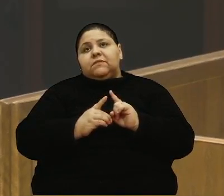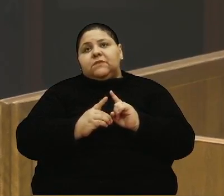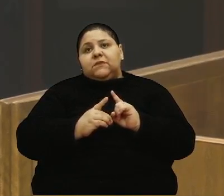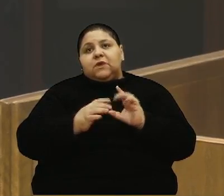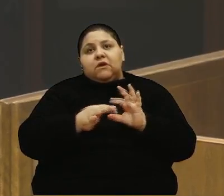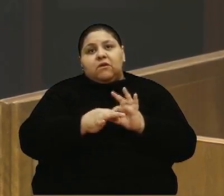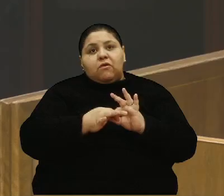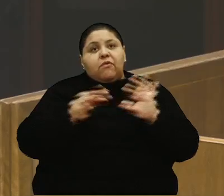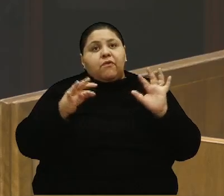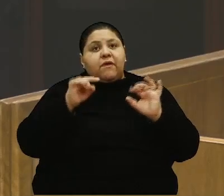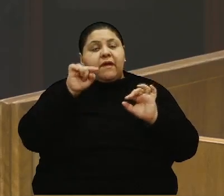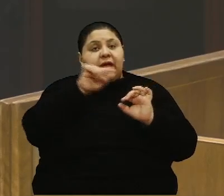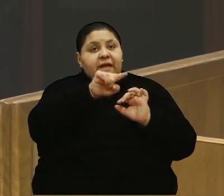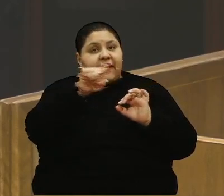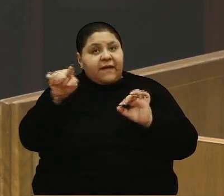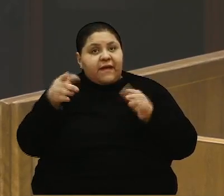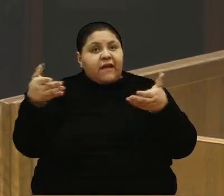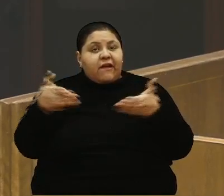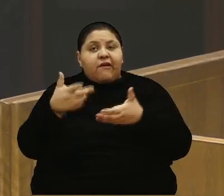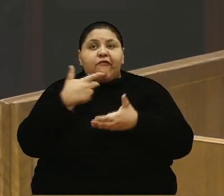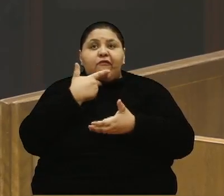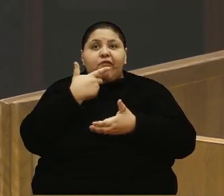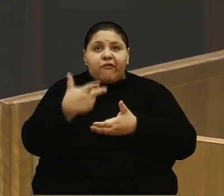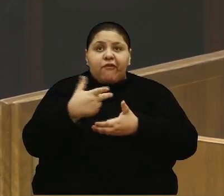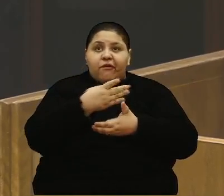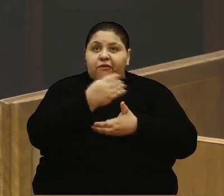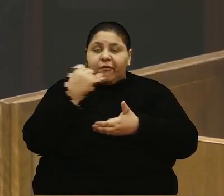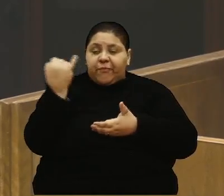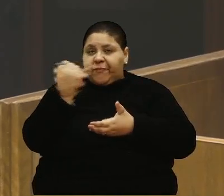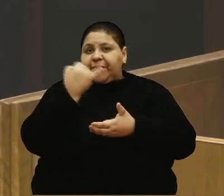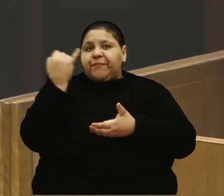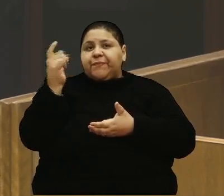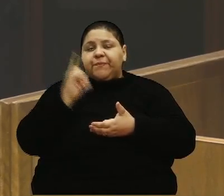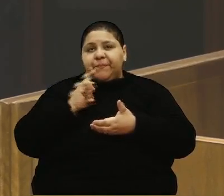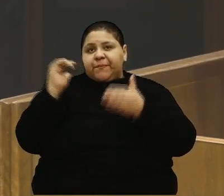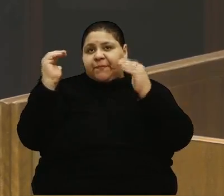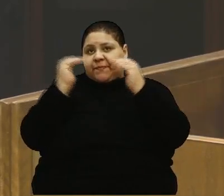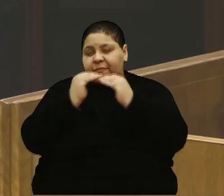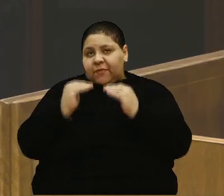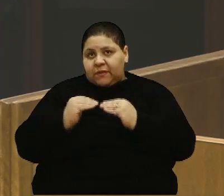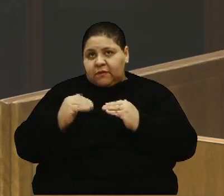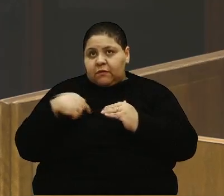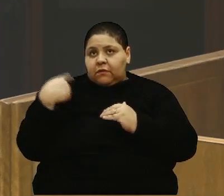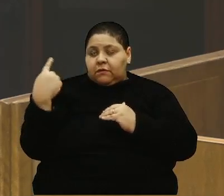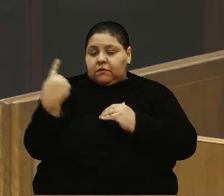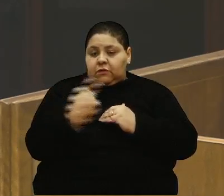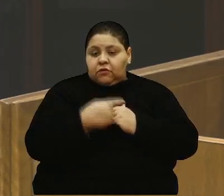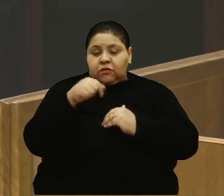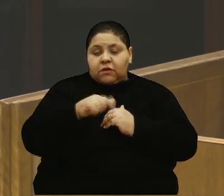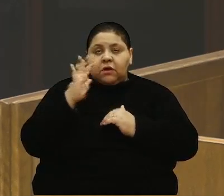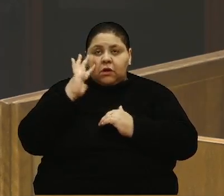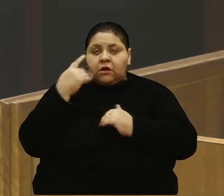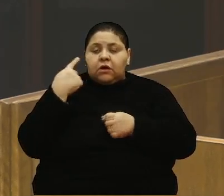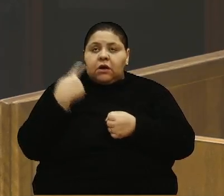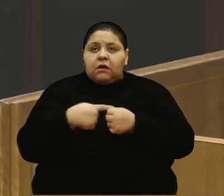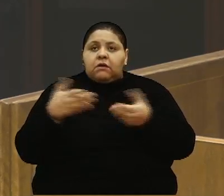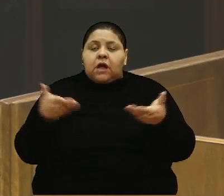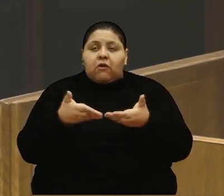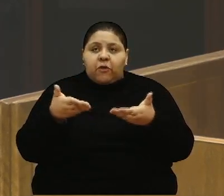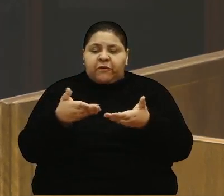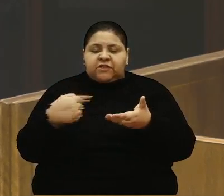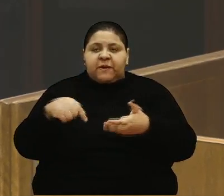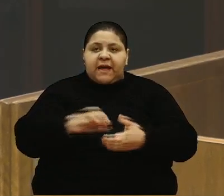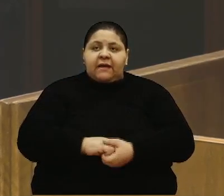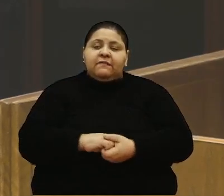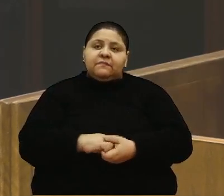Desvinculação. Aí, senhoras e senhores, agora eu vou falar uma coisa muito importante que tem a ver com a nossa situação aqui em Caxias. Tá?